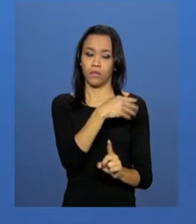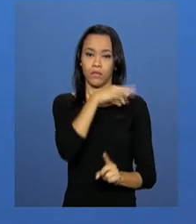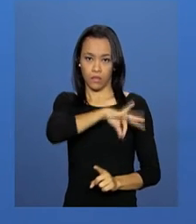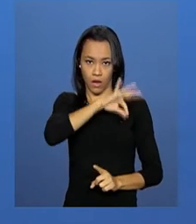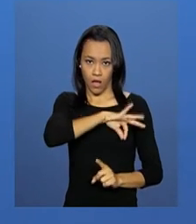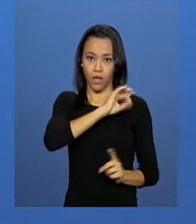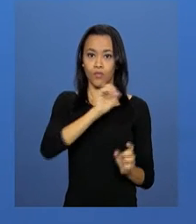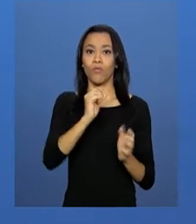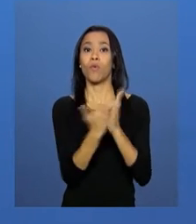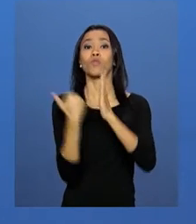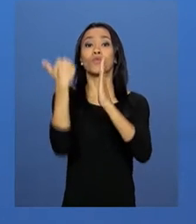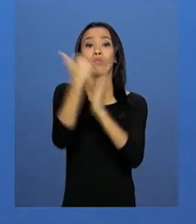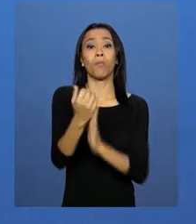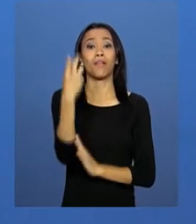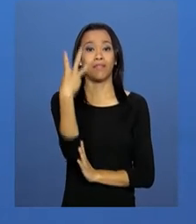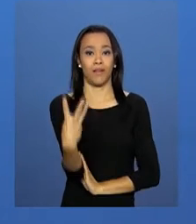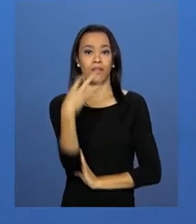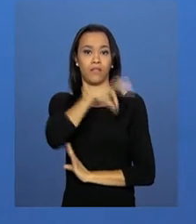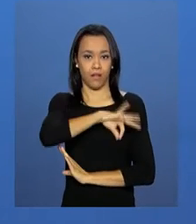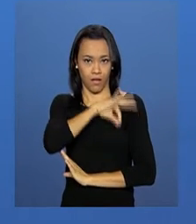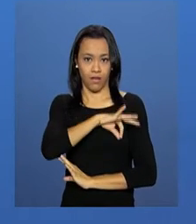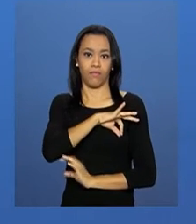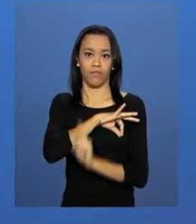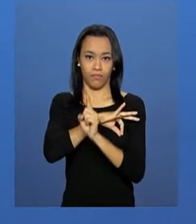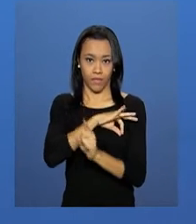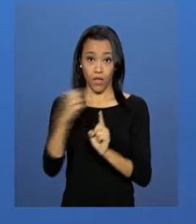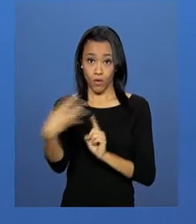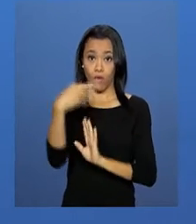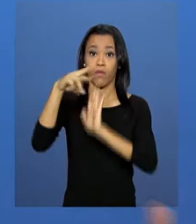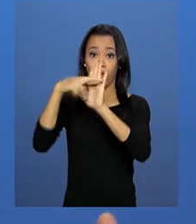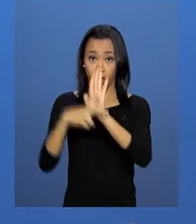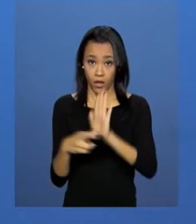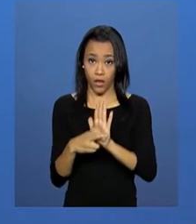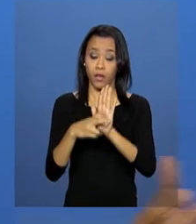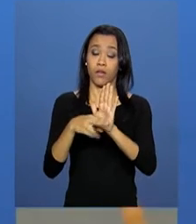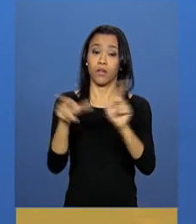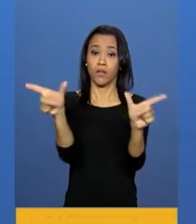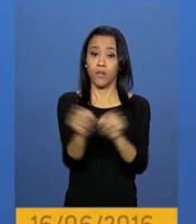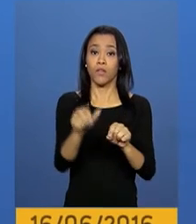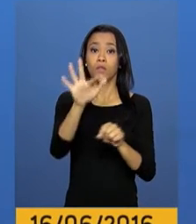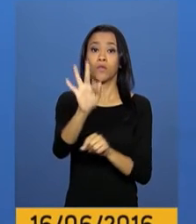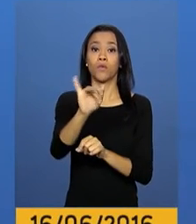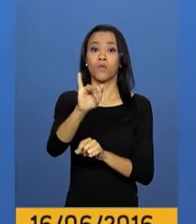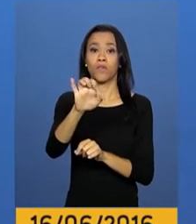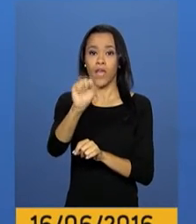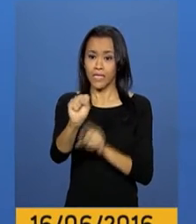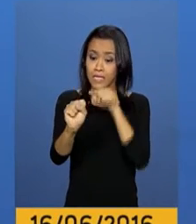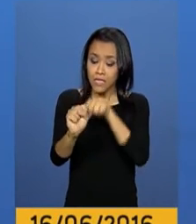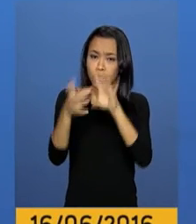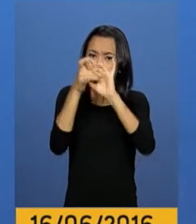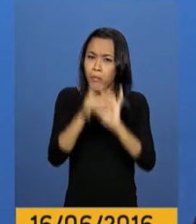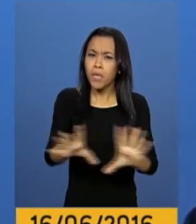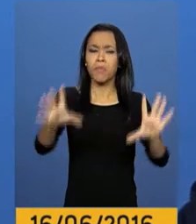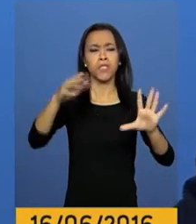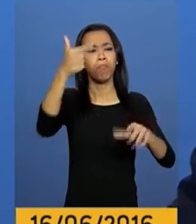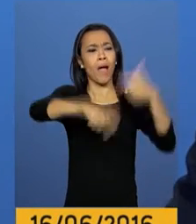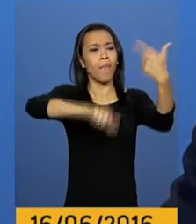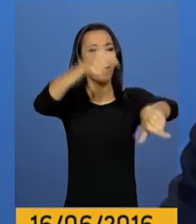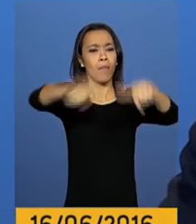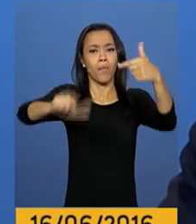3 salários mínimos, o que permitirá que mais beneficiários e de